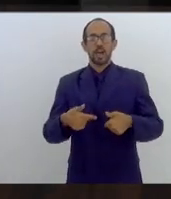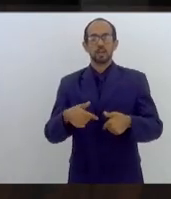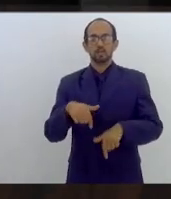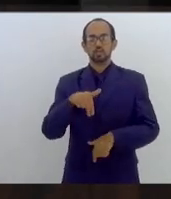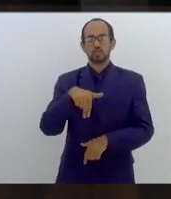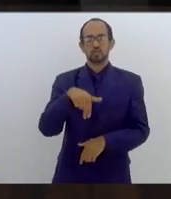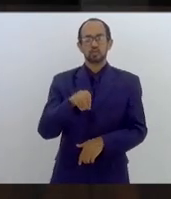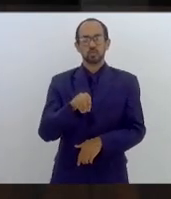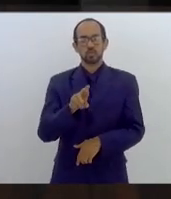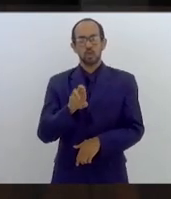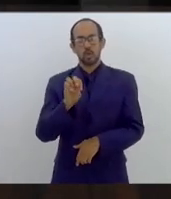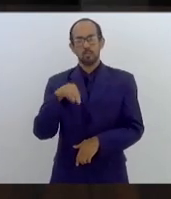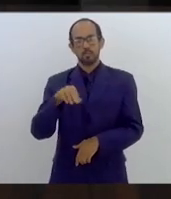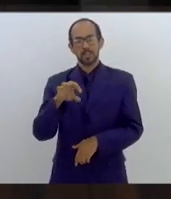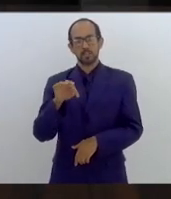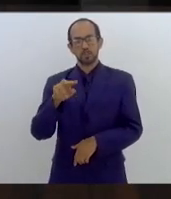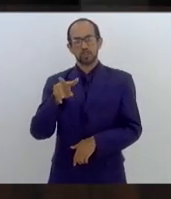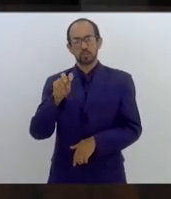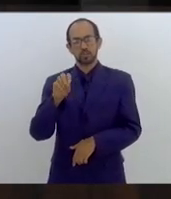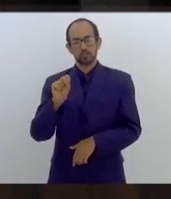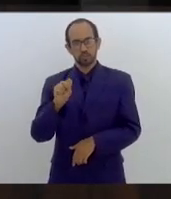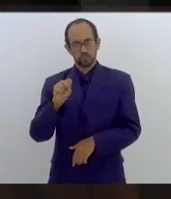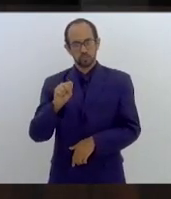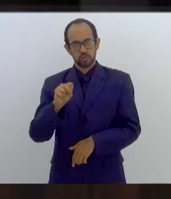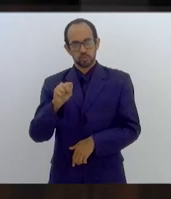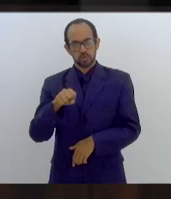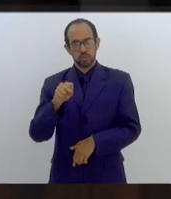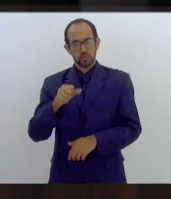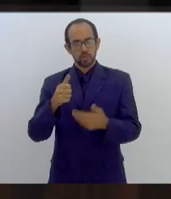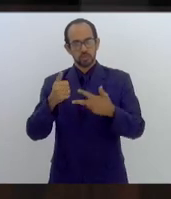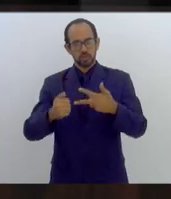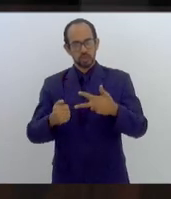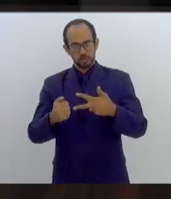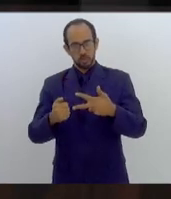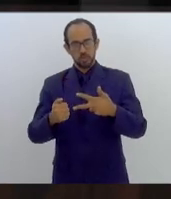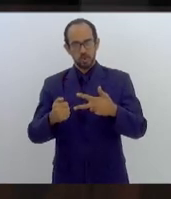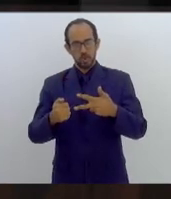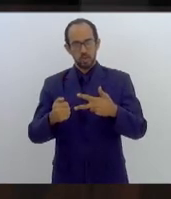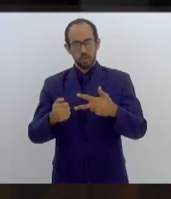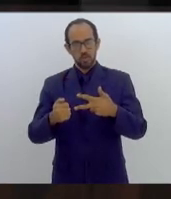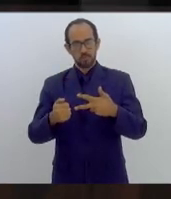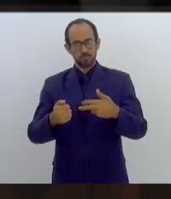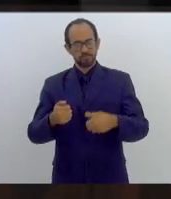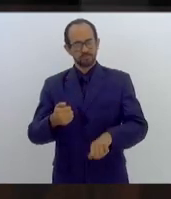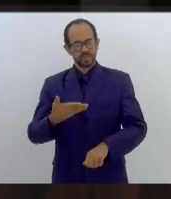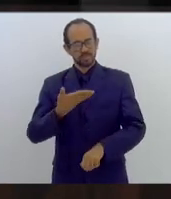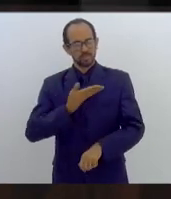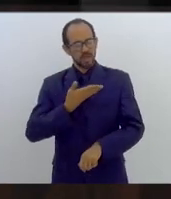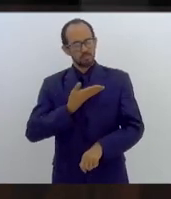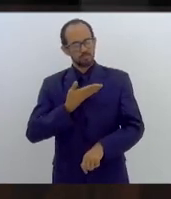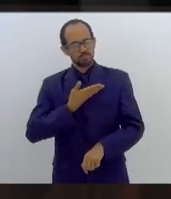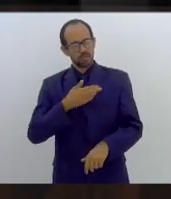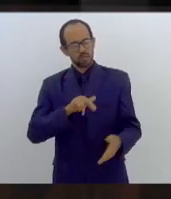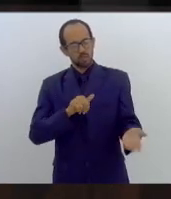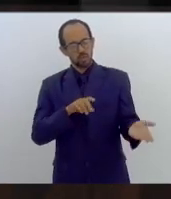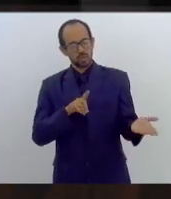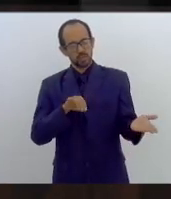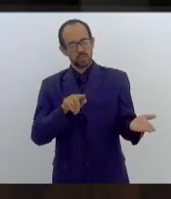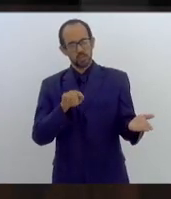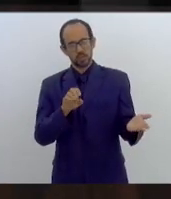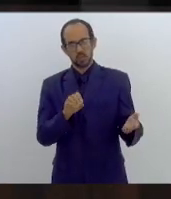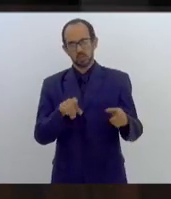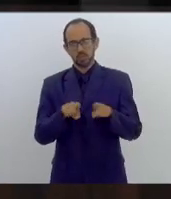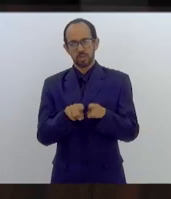normativos do poder público. Fraterno amigo, Dr. Rodrigo Lopes, tem se notabilizado na função de